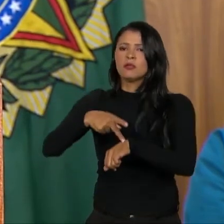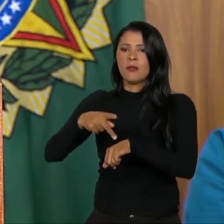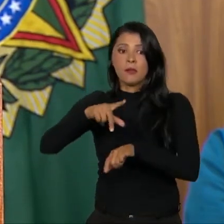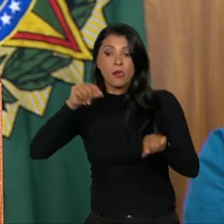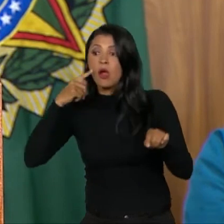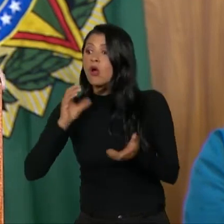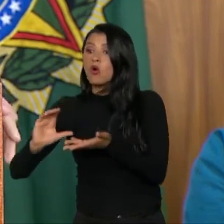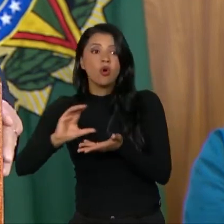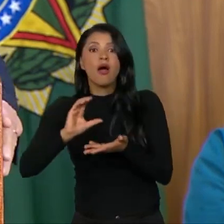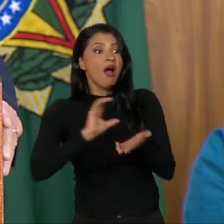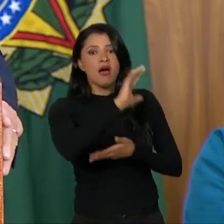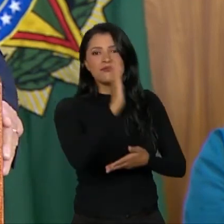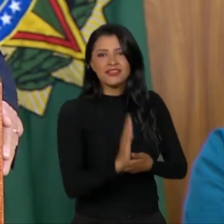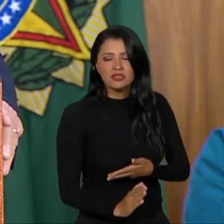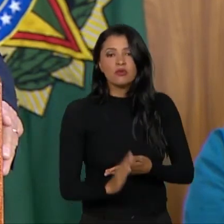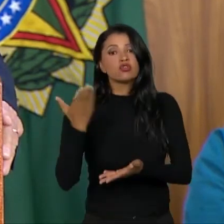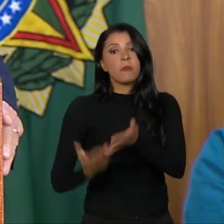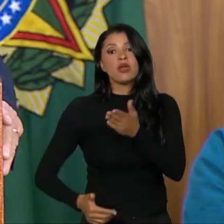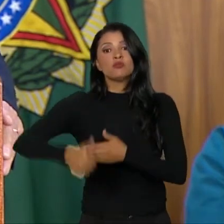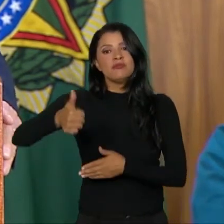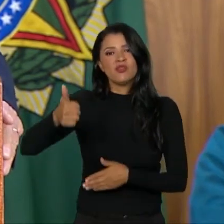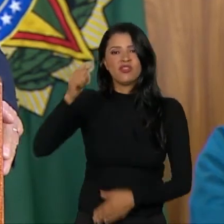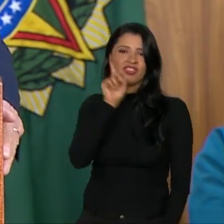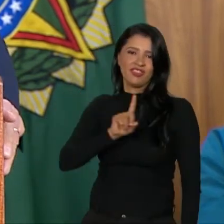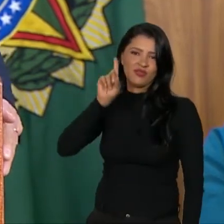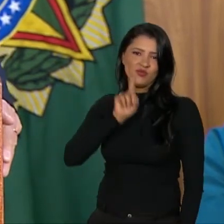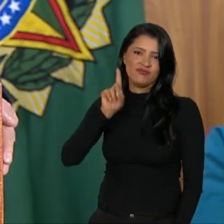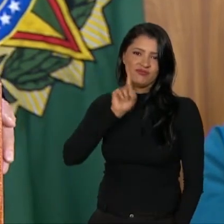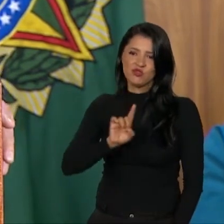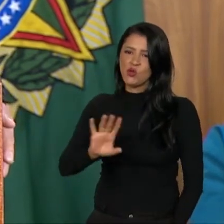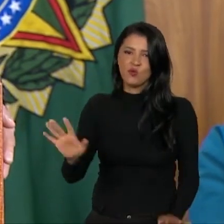investimento externo, só perdendo para os Estados Unidos.